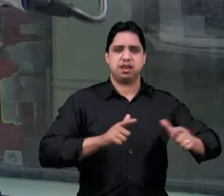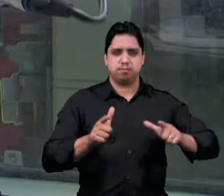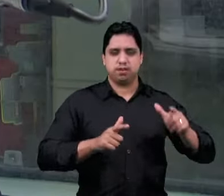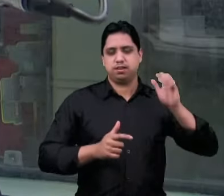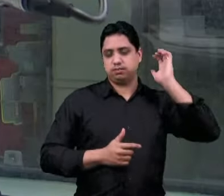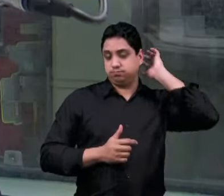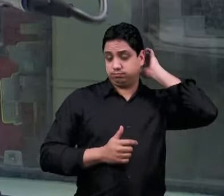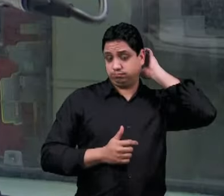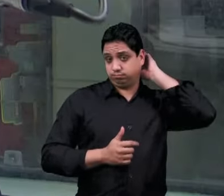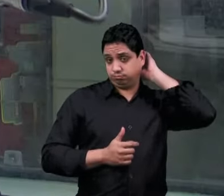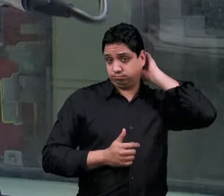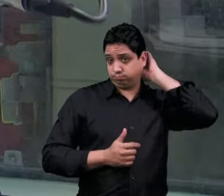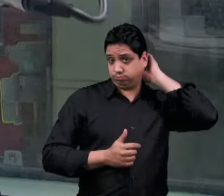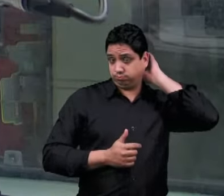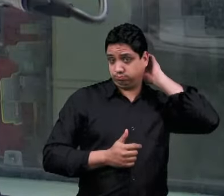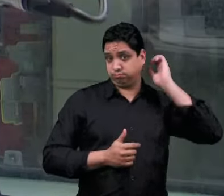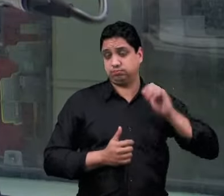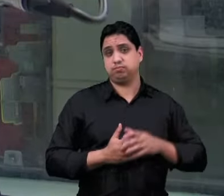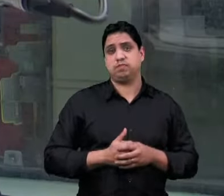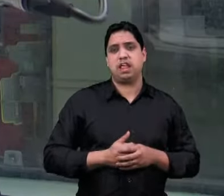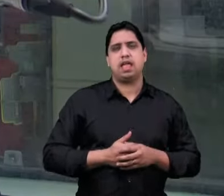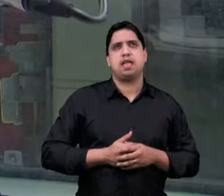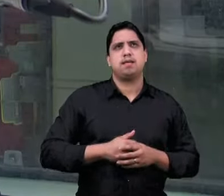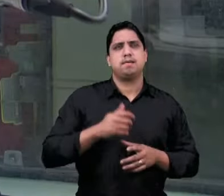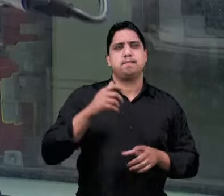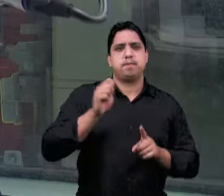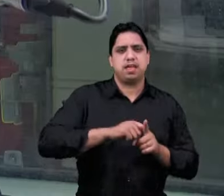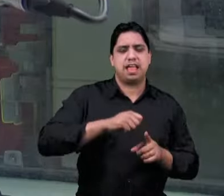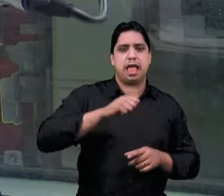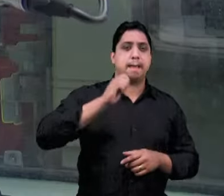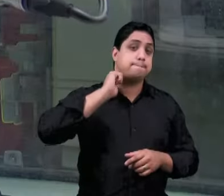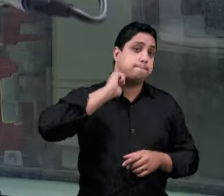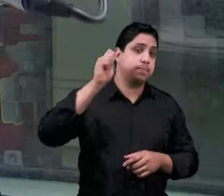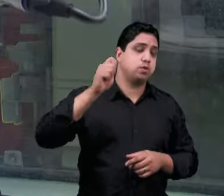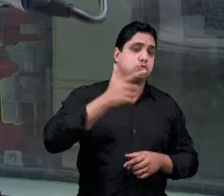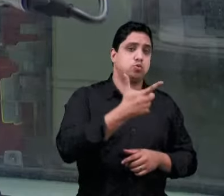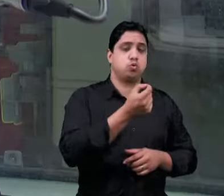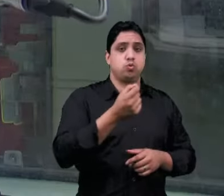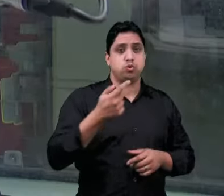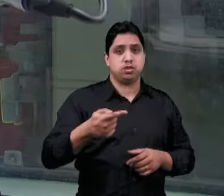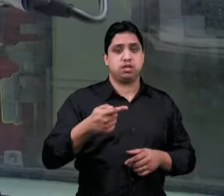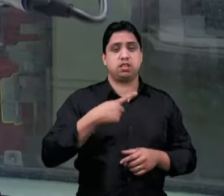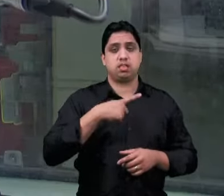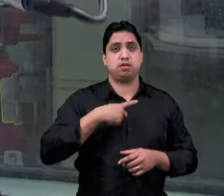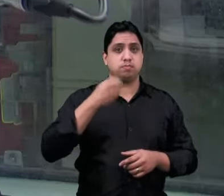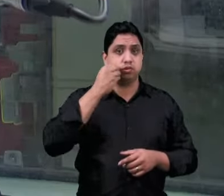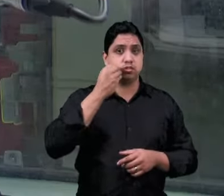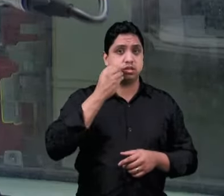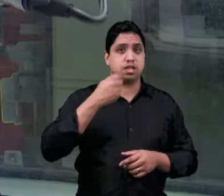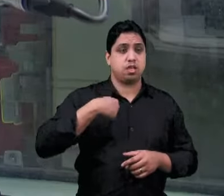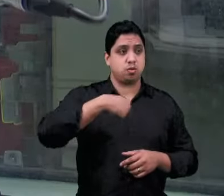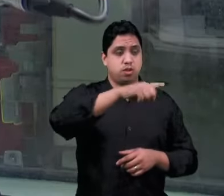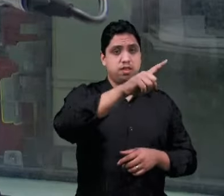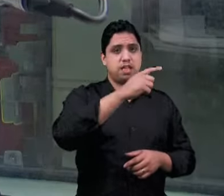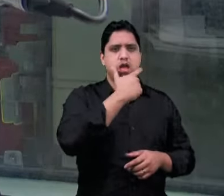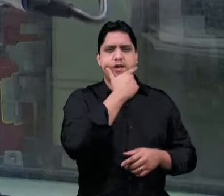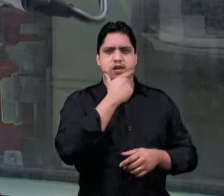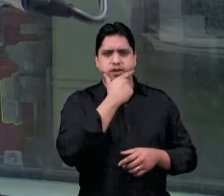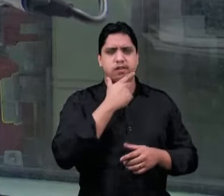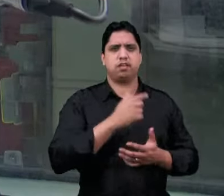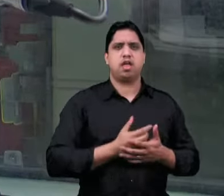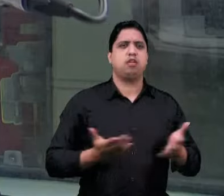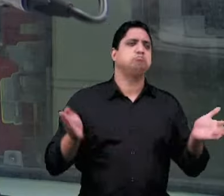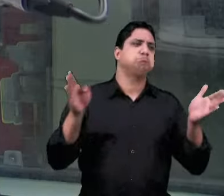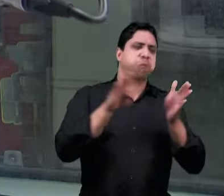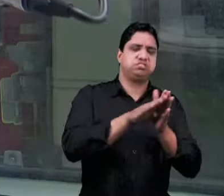e em abril de 2007 houve uma oportunidade para eu ir para a Inglaterra. Cheguei